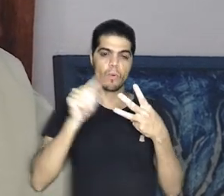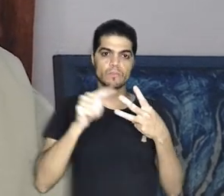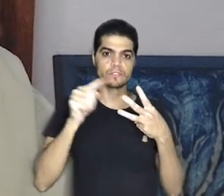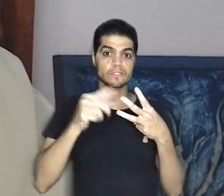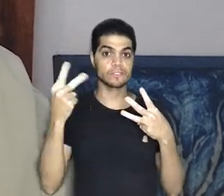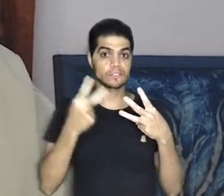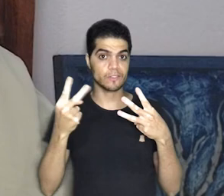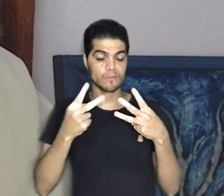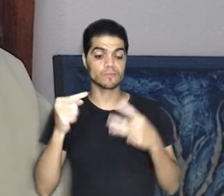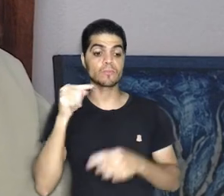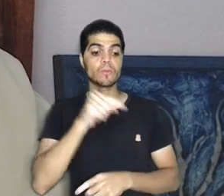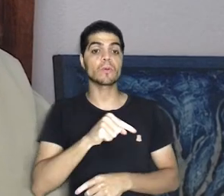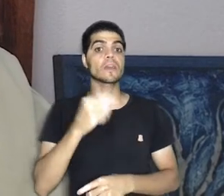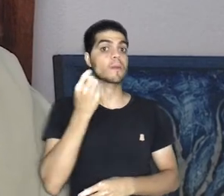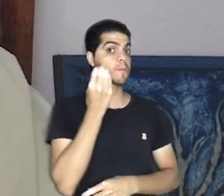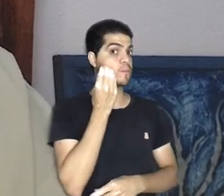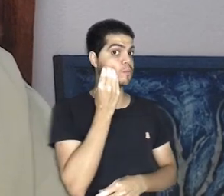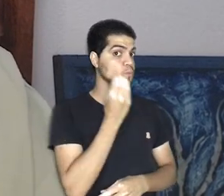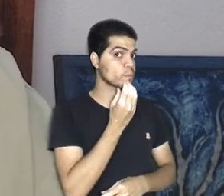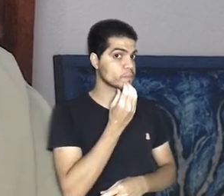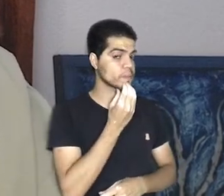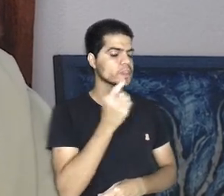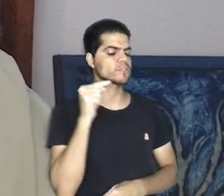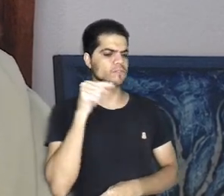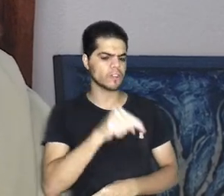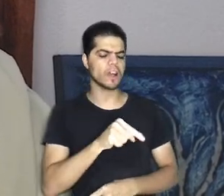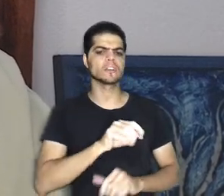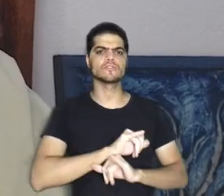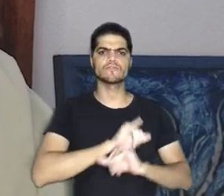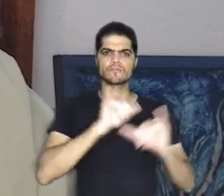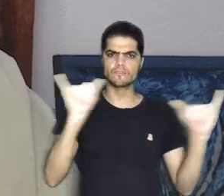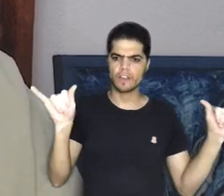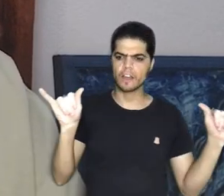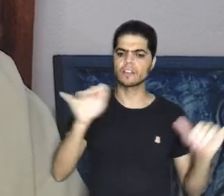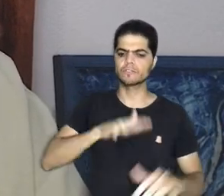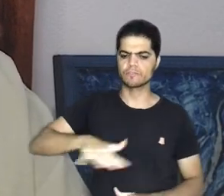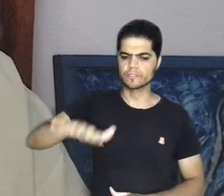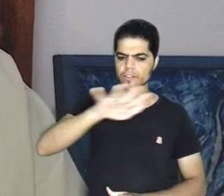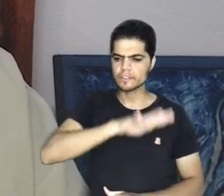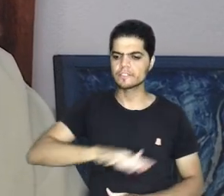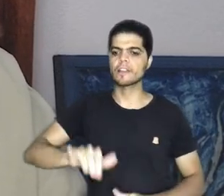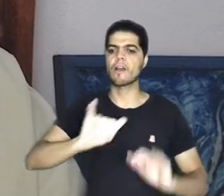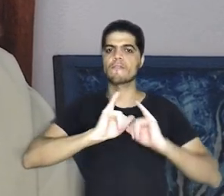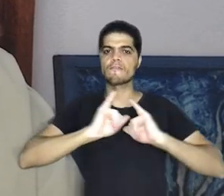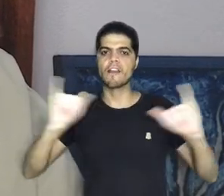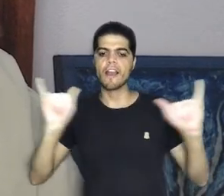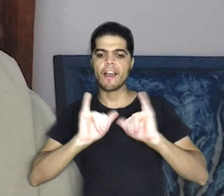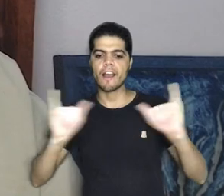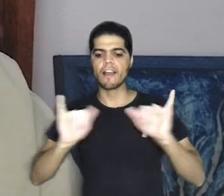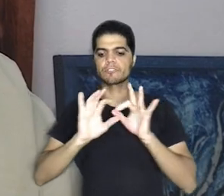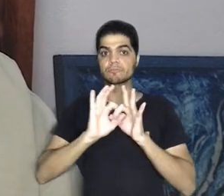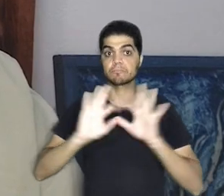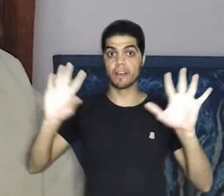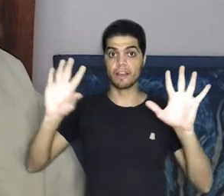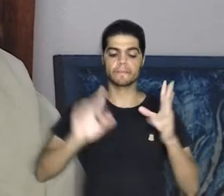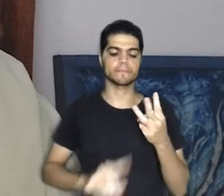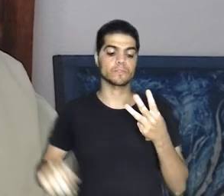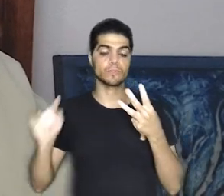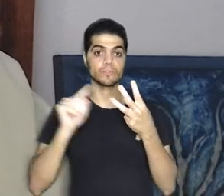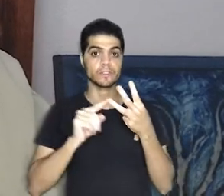lugar, porque Dom Pedro já havia sinalizado com relação à liberdade de imprensa. E em terceiro